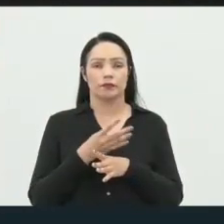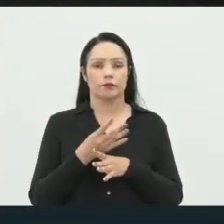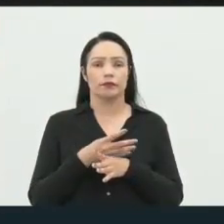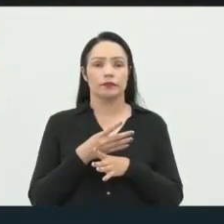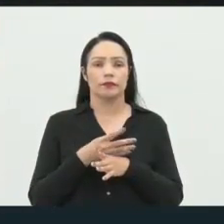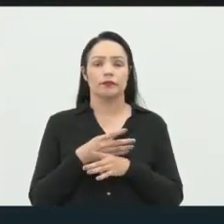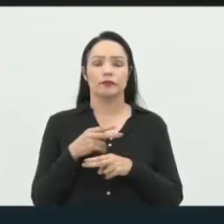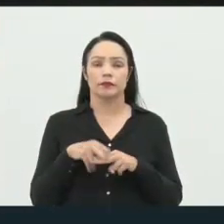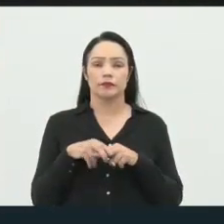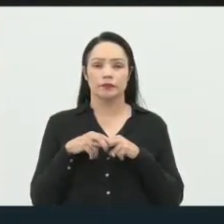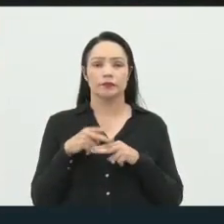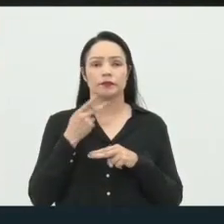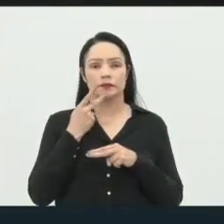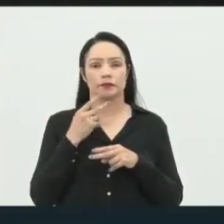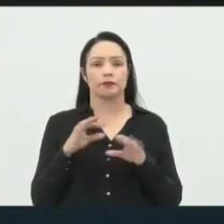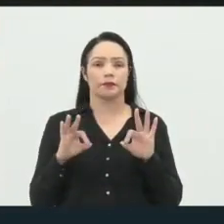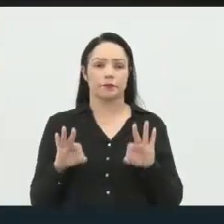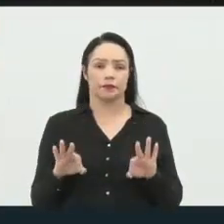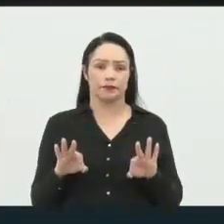legítima